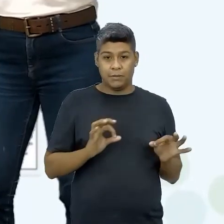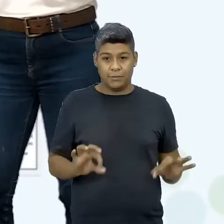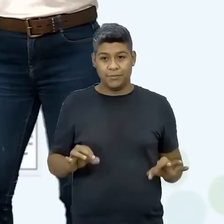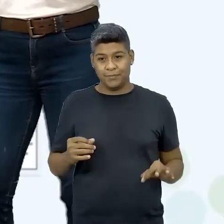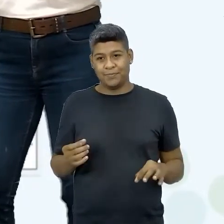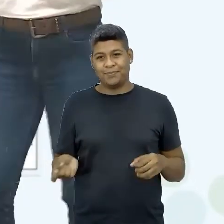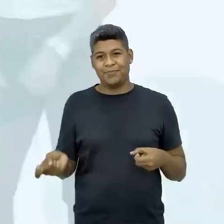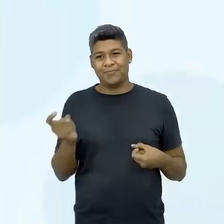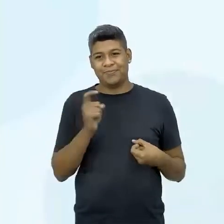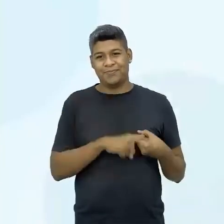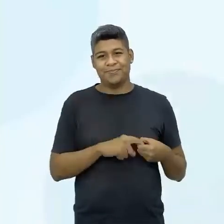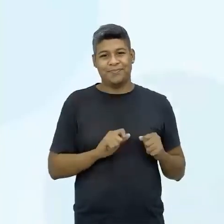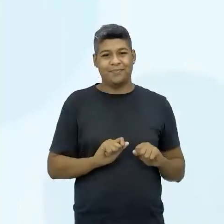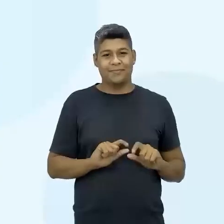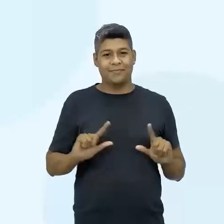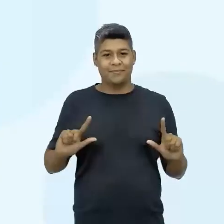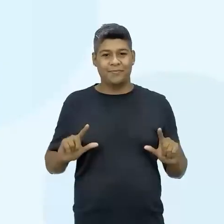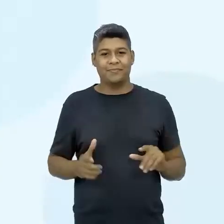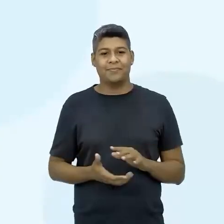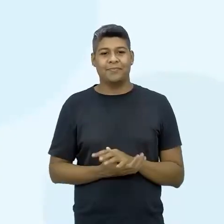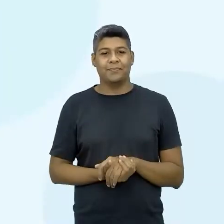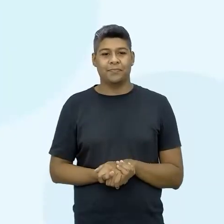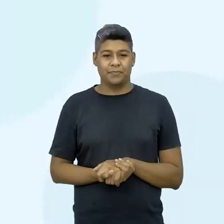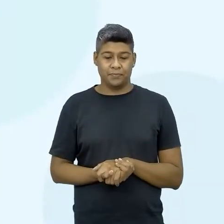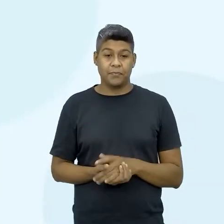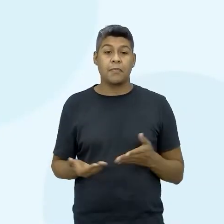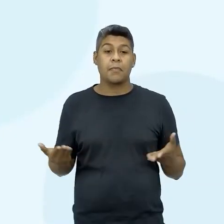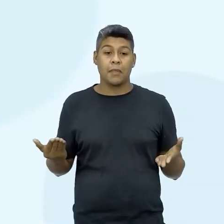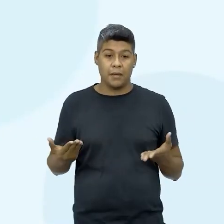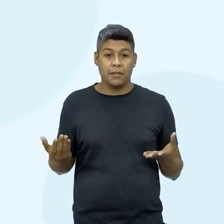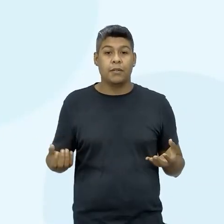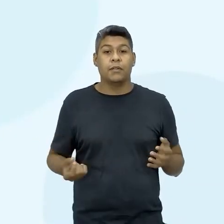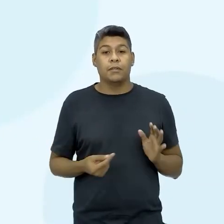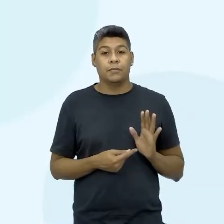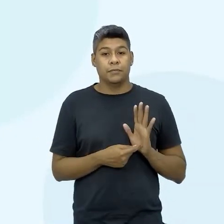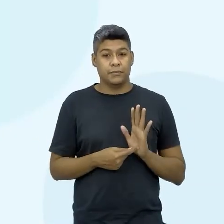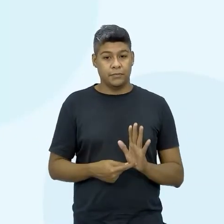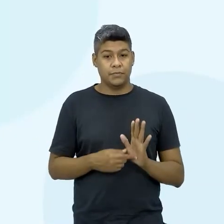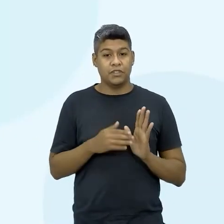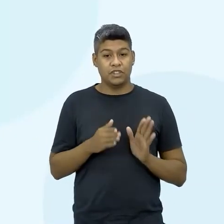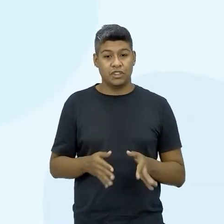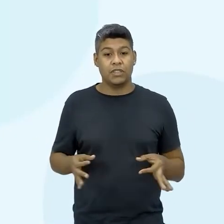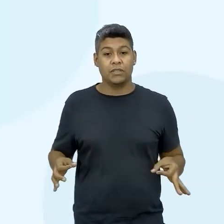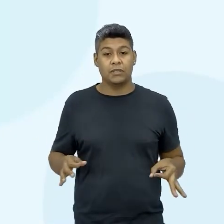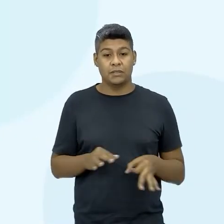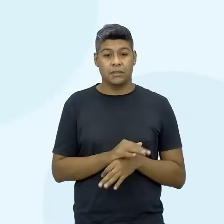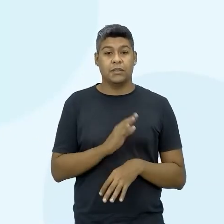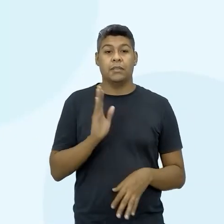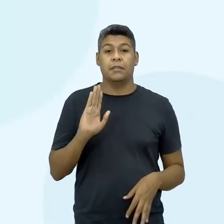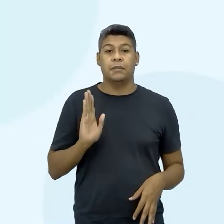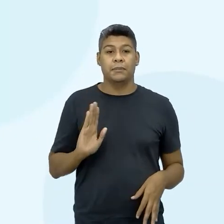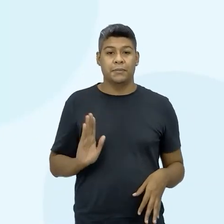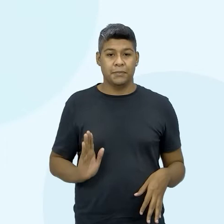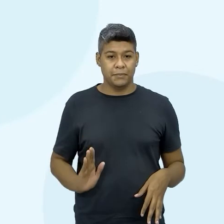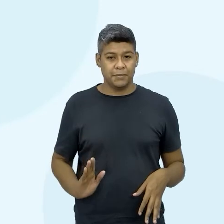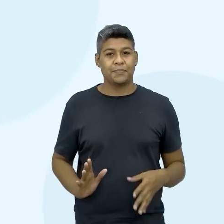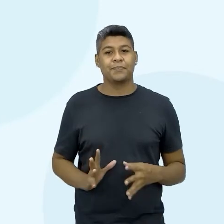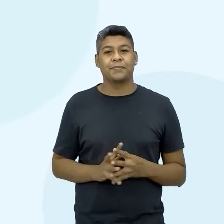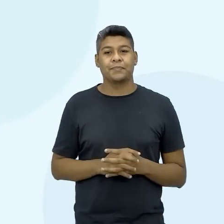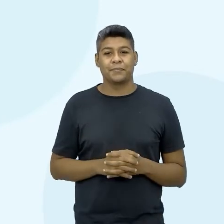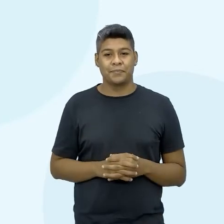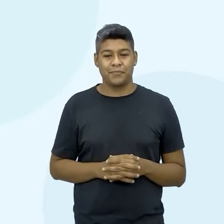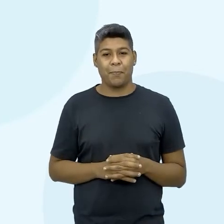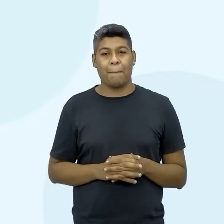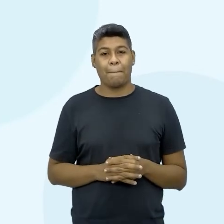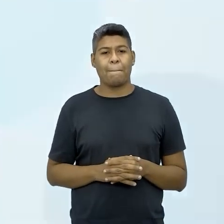Vamos voltar ali na nossa telinha para a gente dar continuidade. Agora eu vou contar para vocês, já terminamos aqui o Brasil, eu vou contar para vocês,